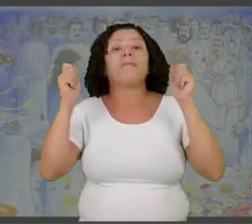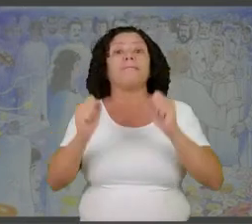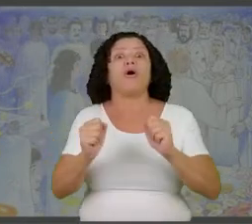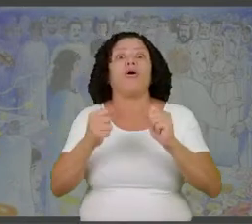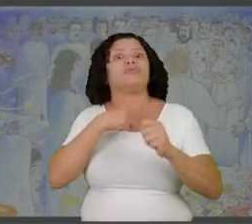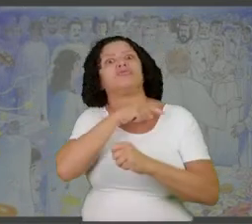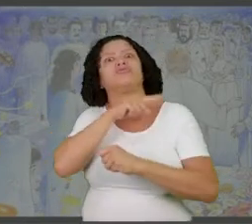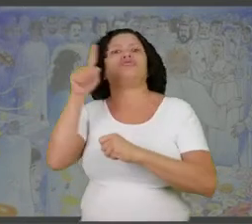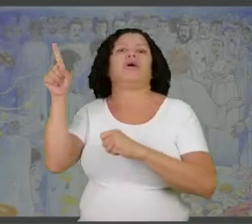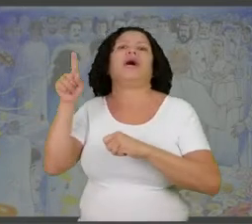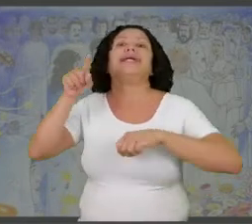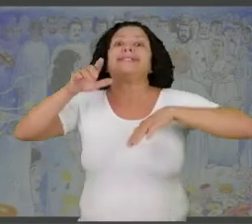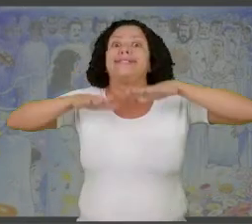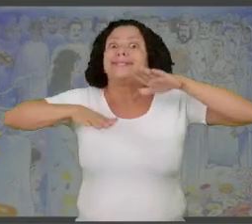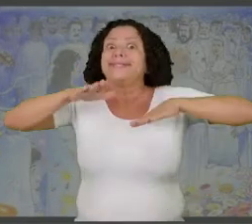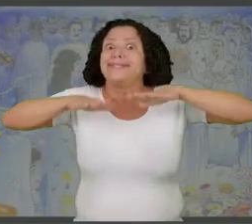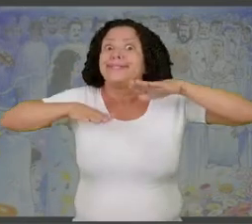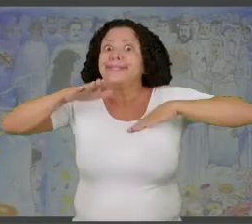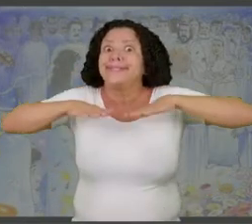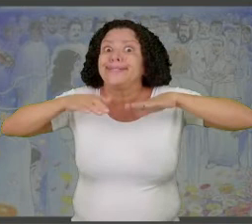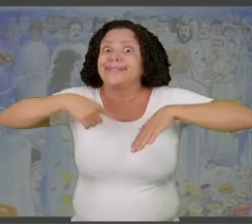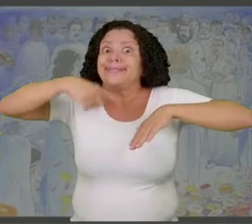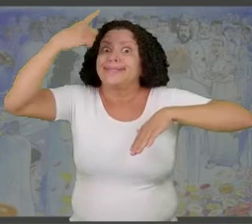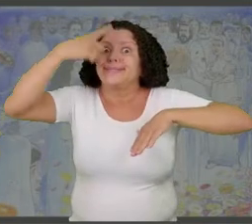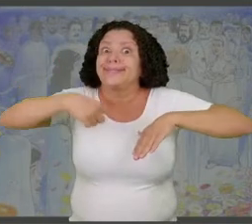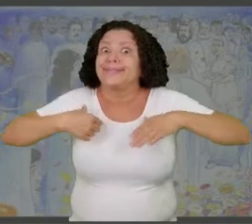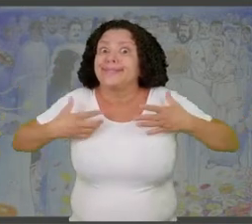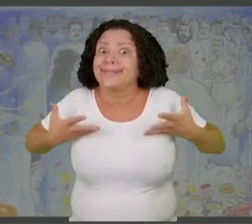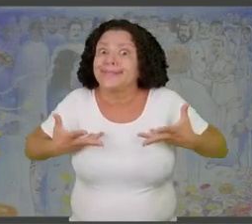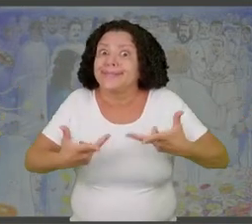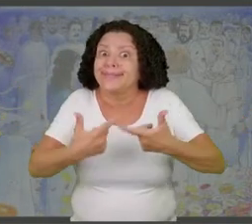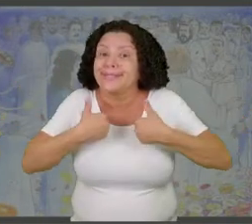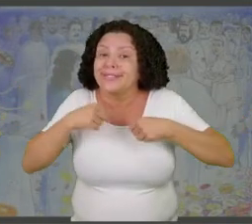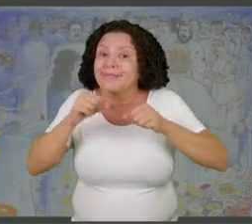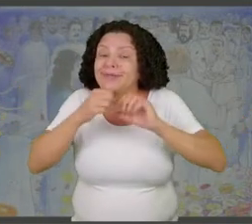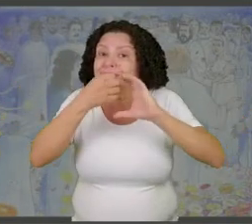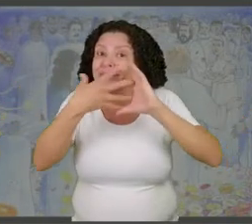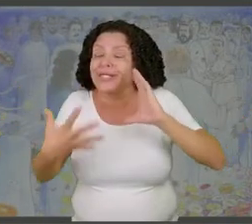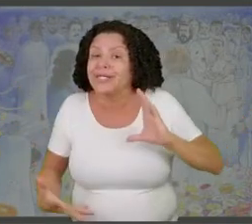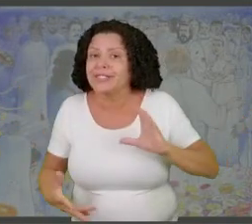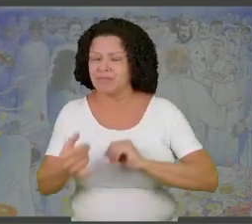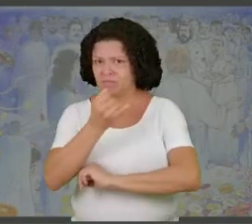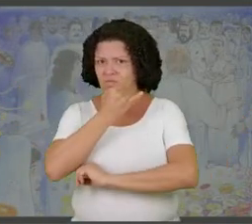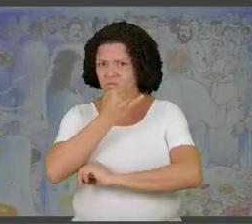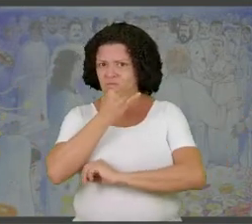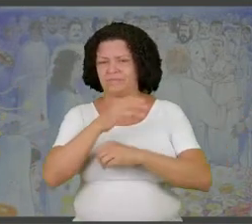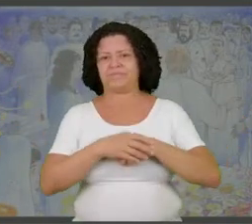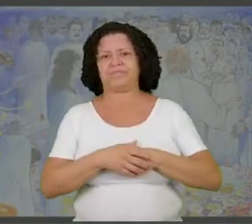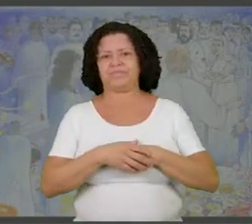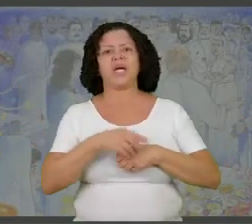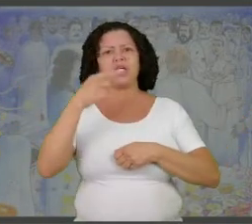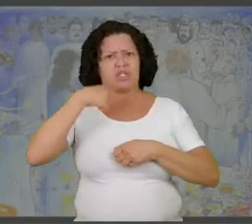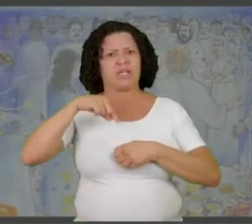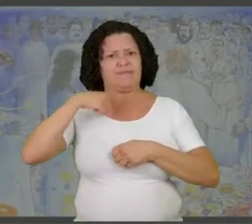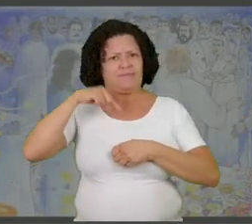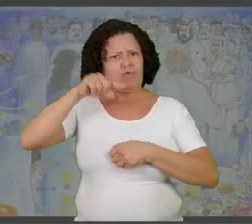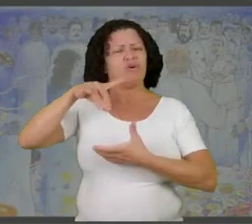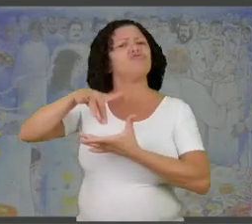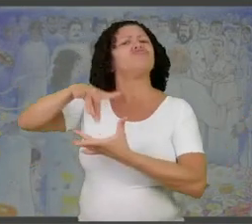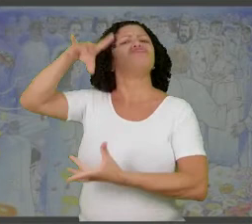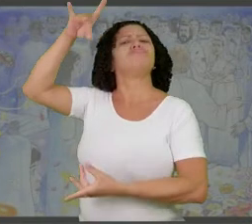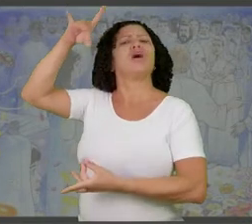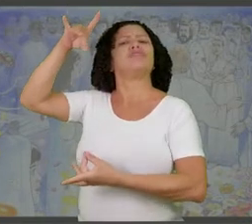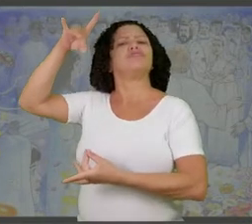já, para onde poderemos ir, de acordo então com essa nossa qualidade. Por exemplo,